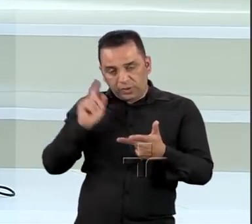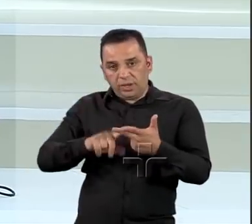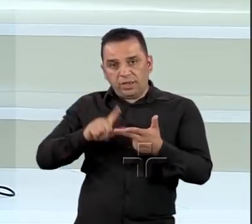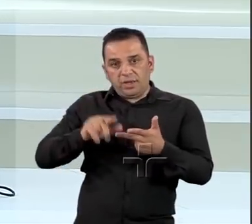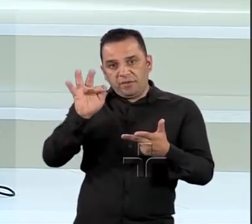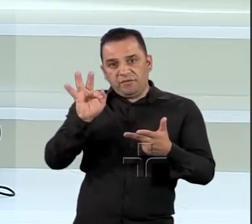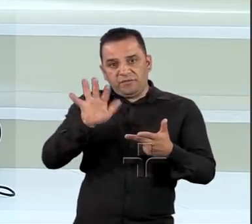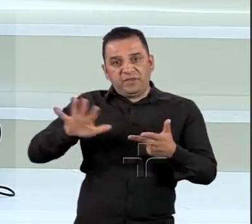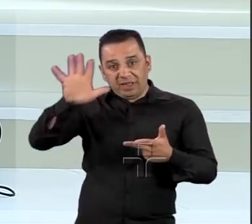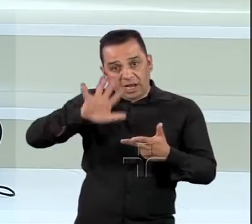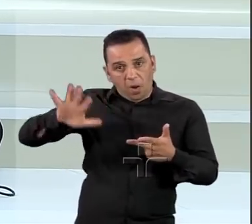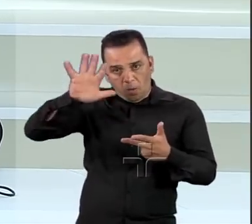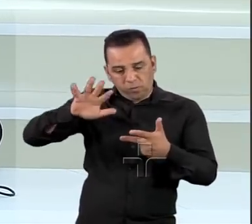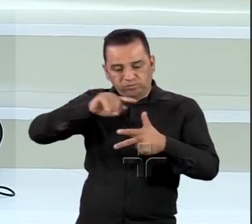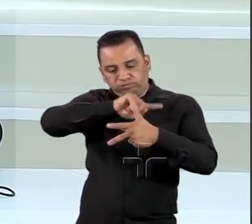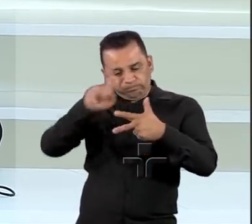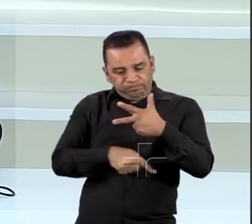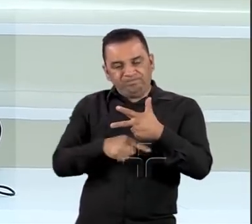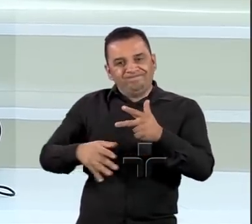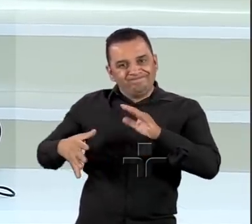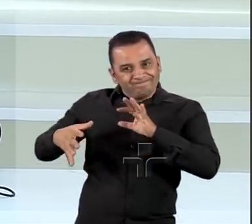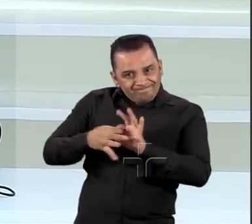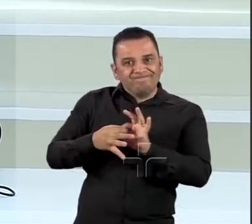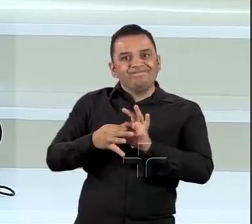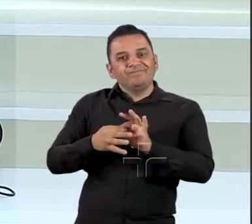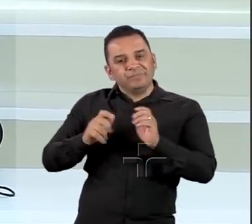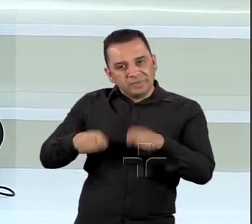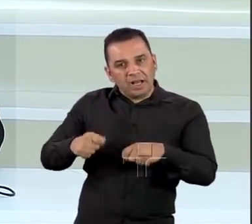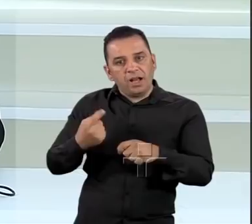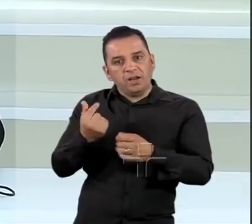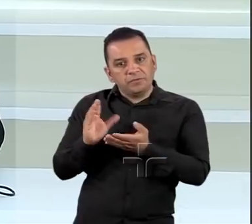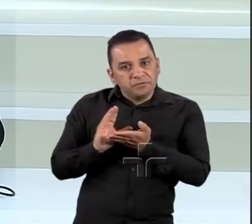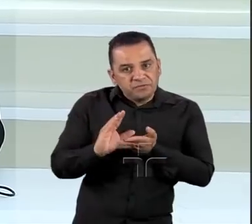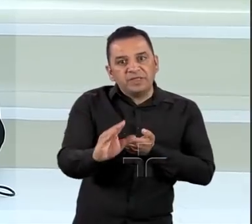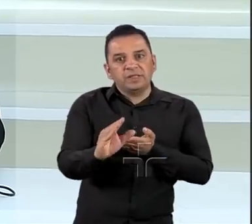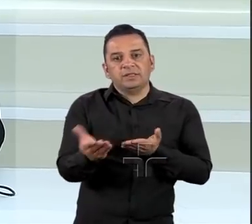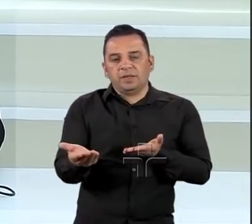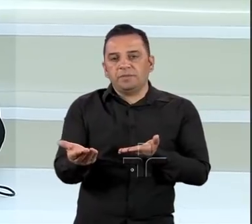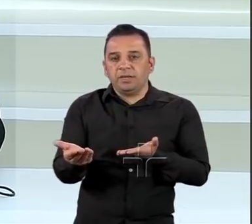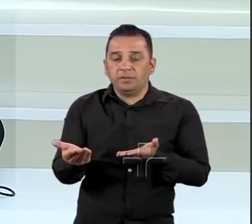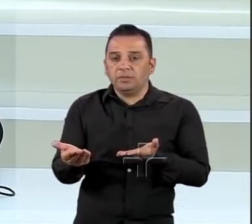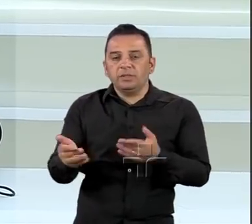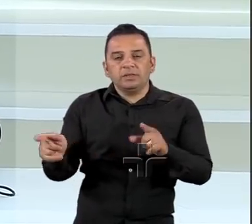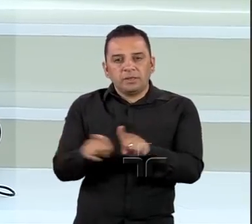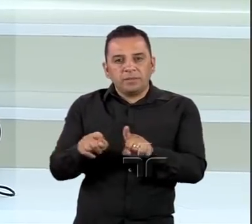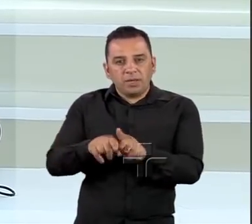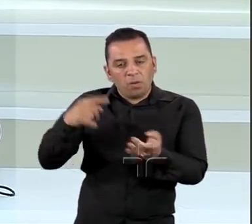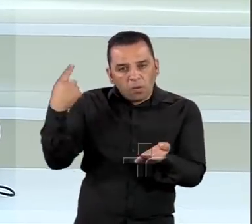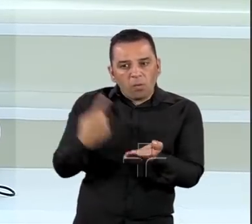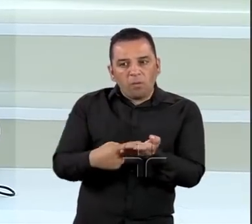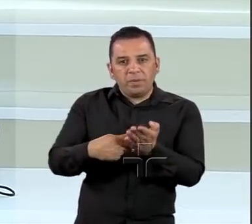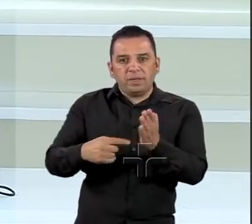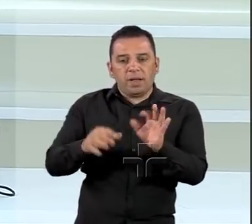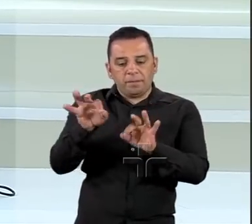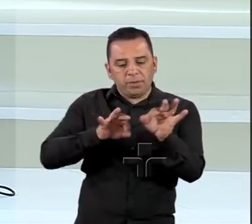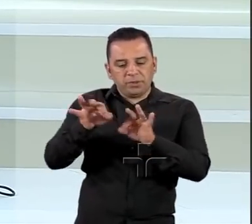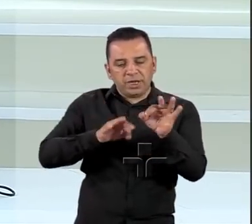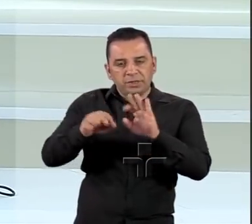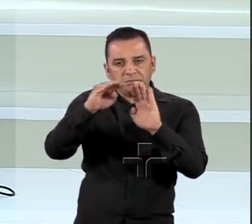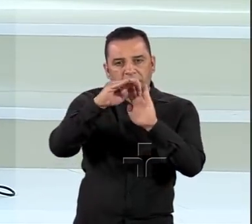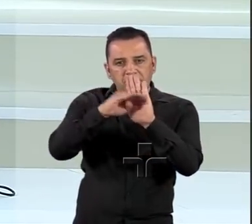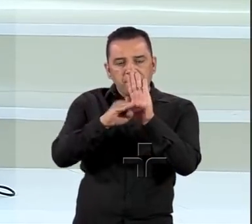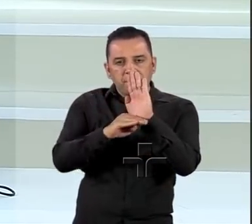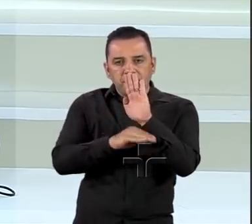um retorno de um esforço de financiamento, mas também de definição de protocolos, de ações padronizadas por